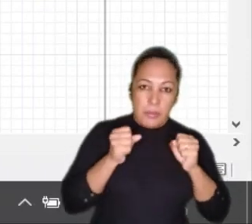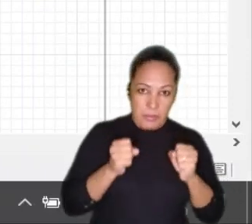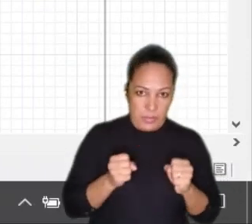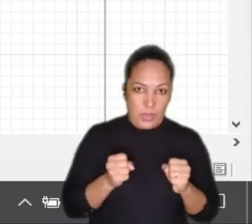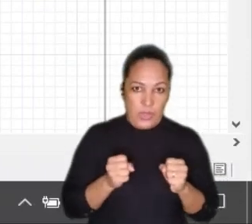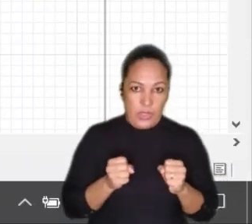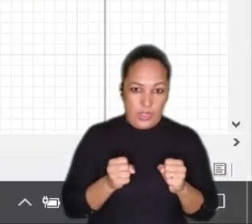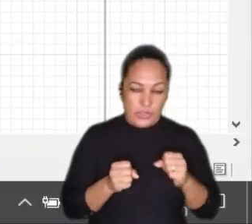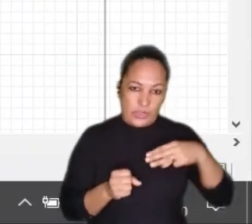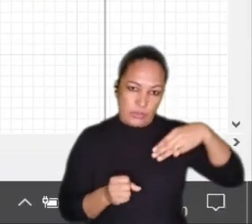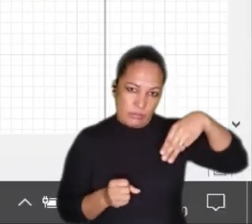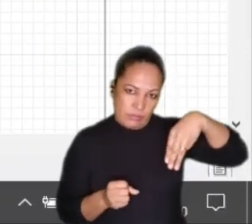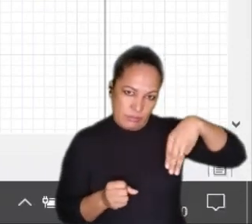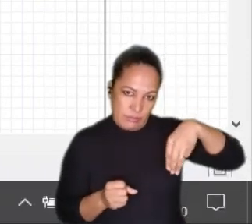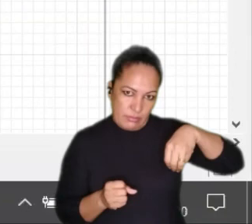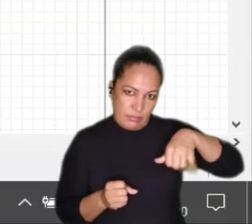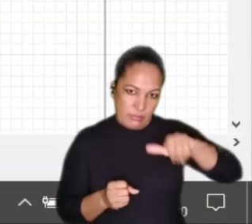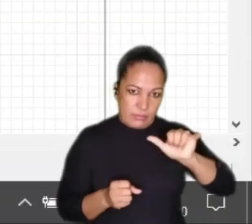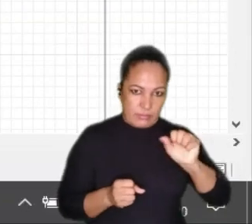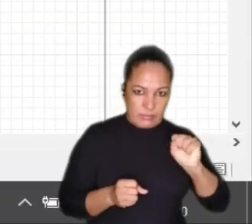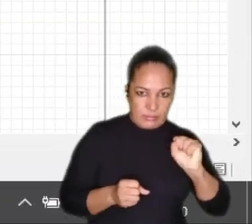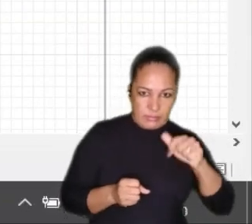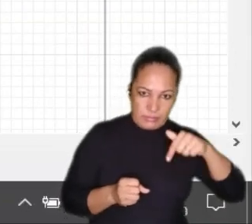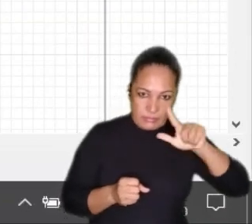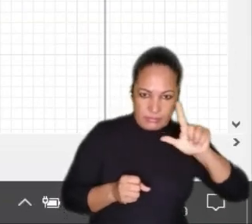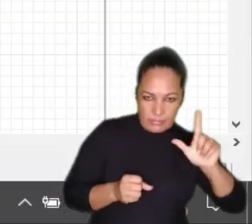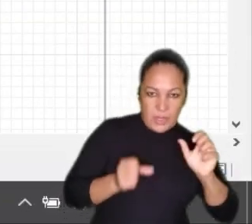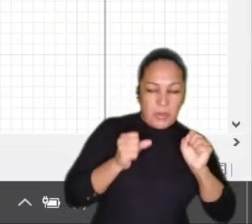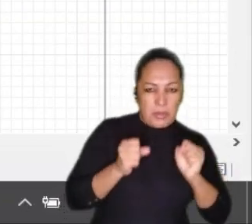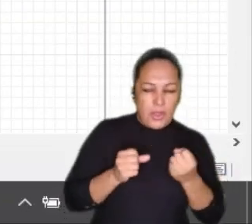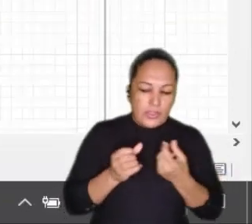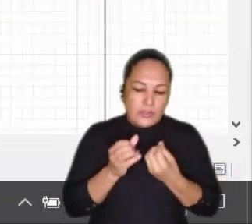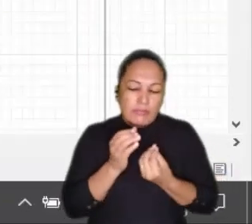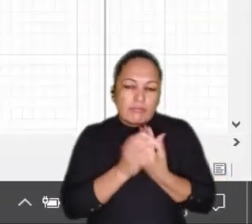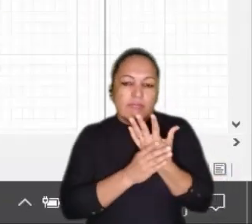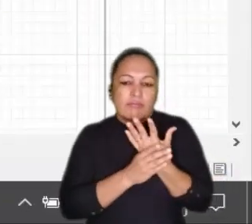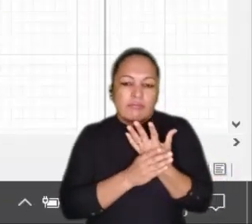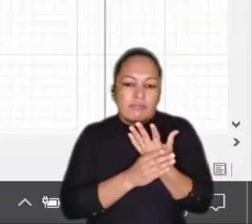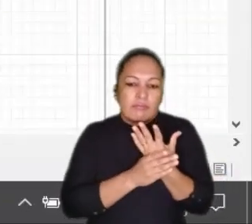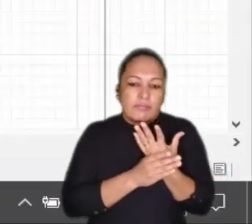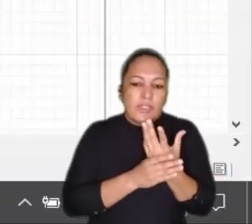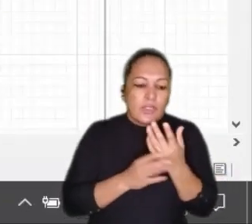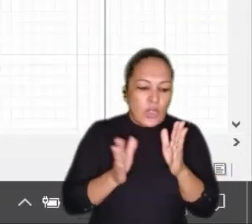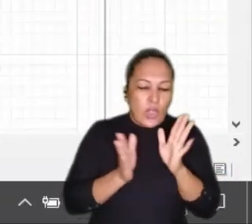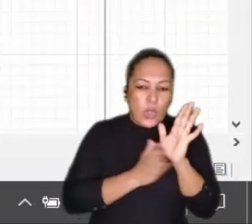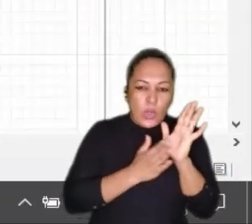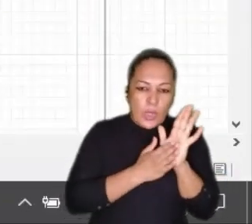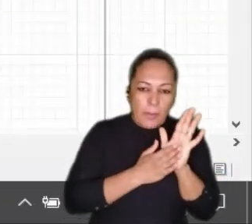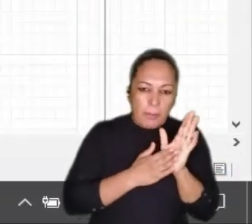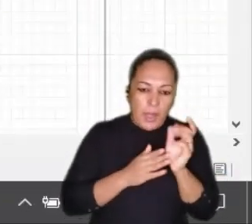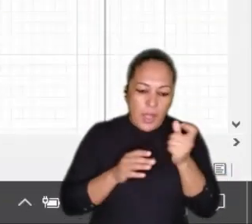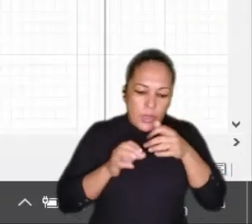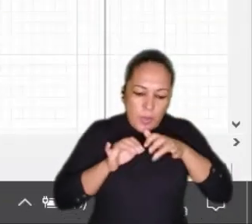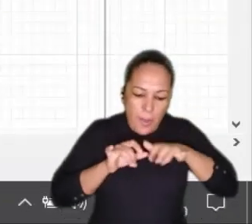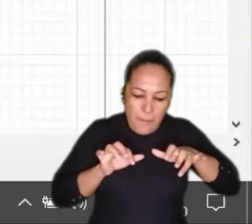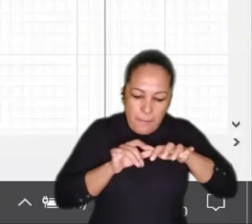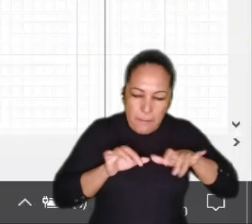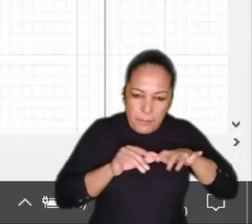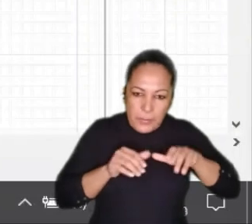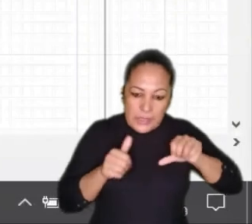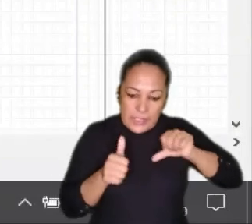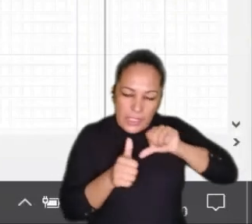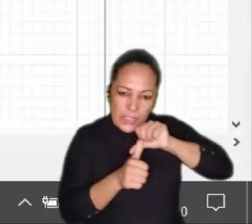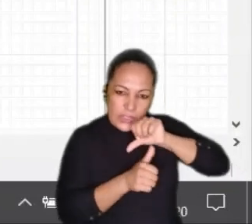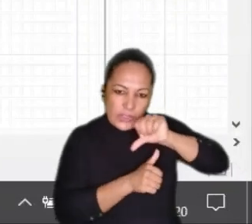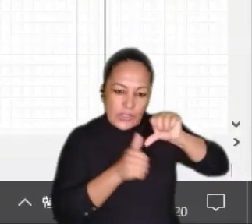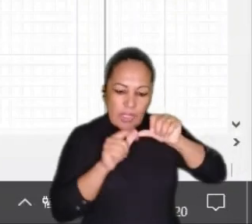tem ferramenta. A gente pode, no MySQL, o legal é a gente pode criar um script todo na mão